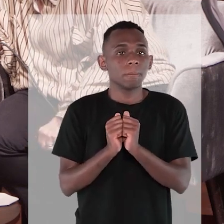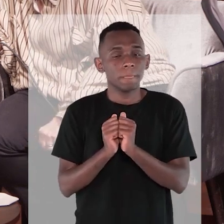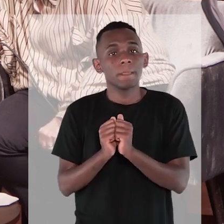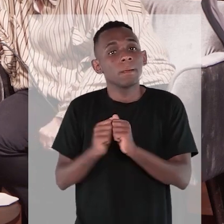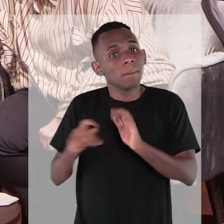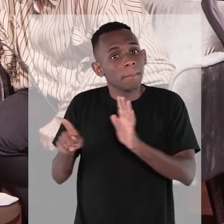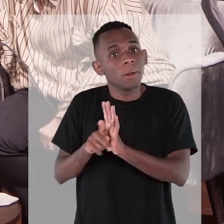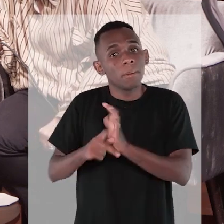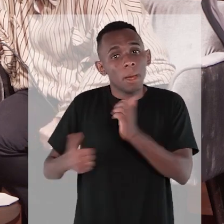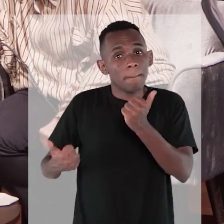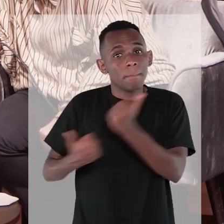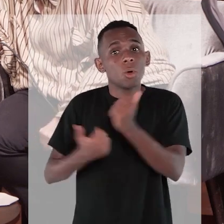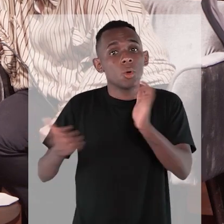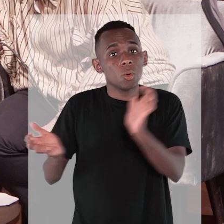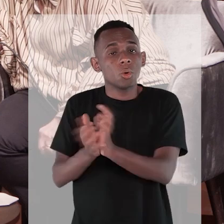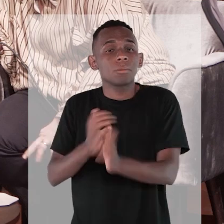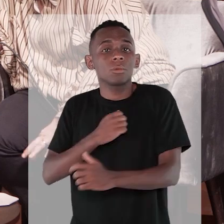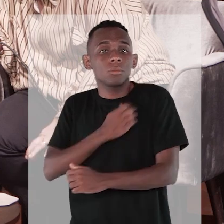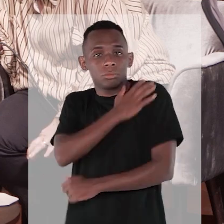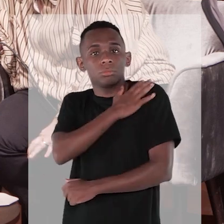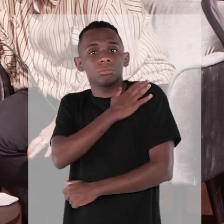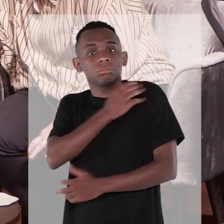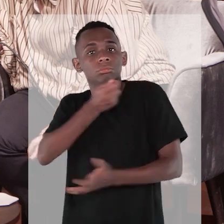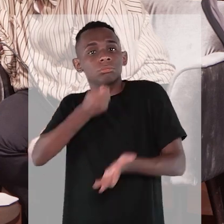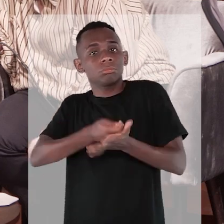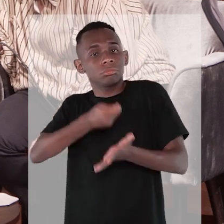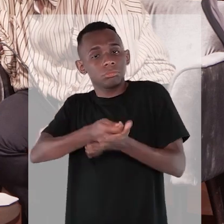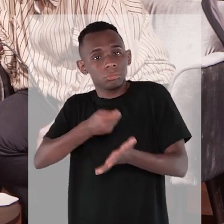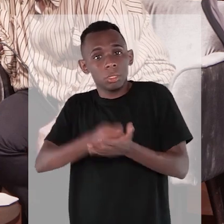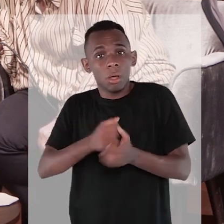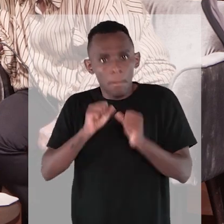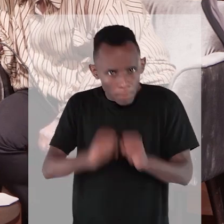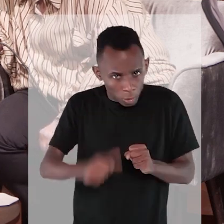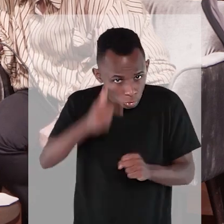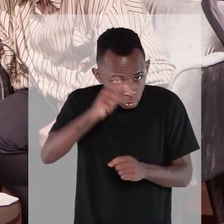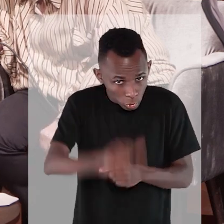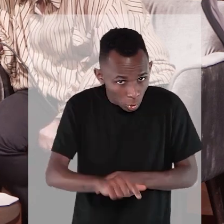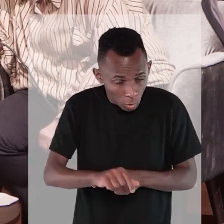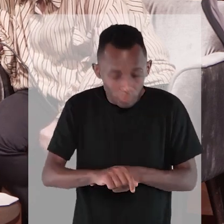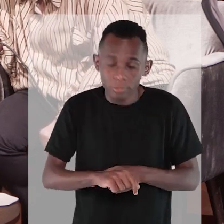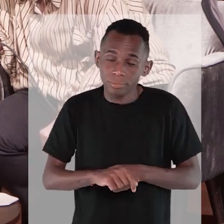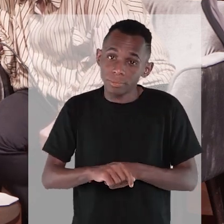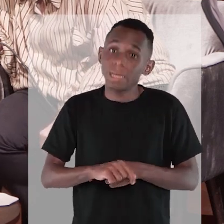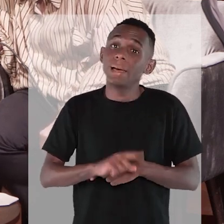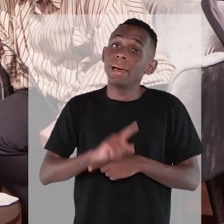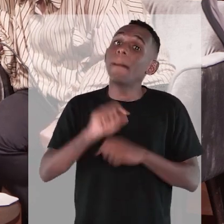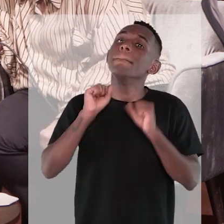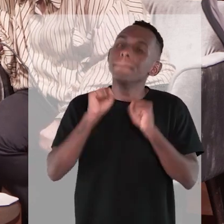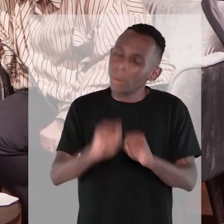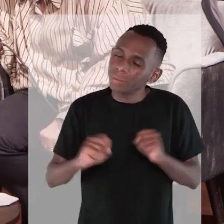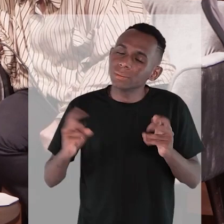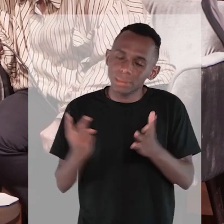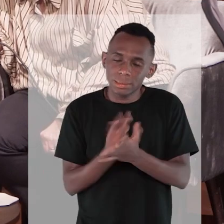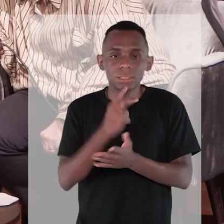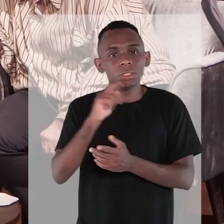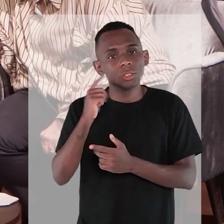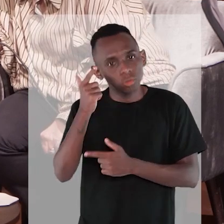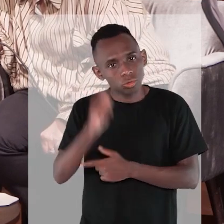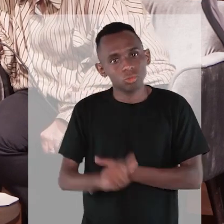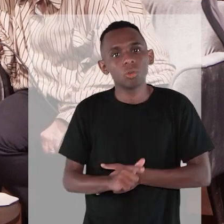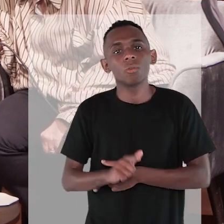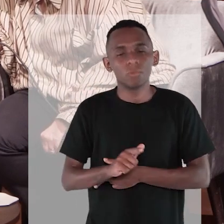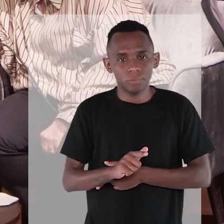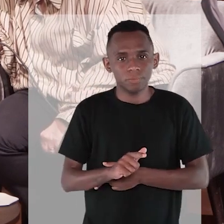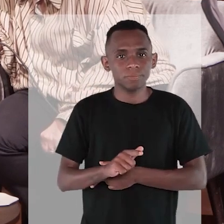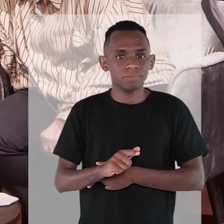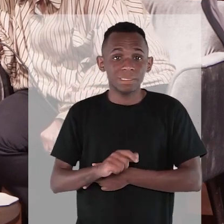dos segmentos militares. Isso pode se repetir, de novo, como possibilidade? Pode. Isso vai se